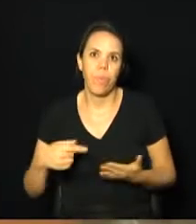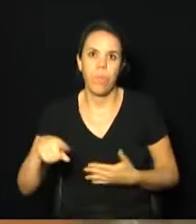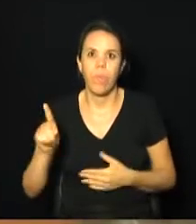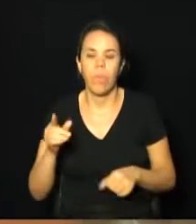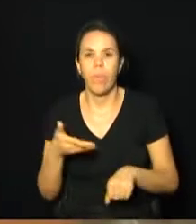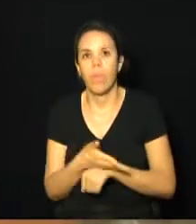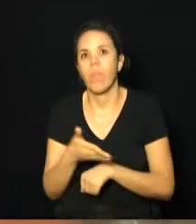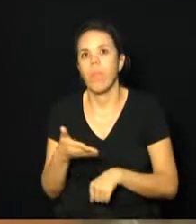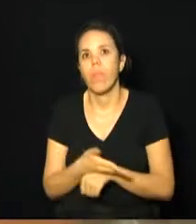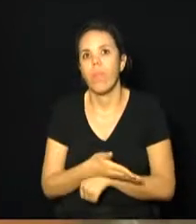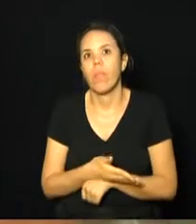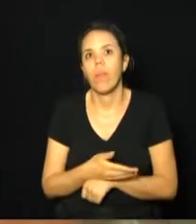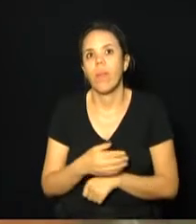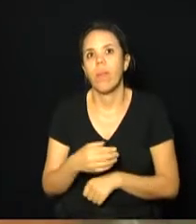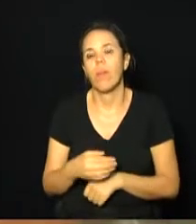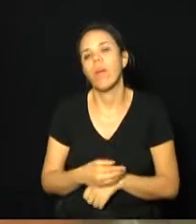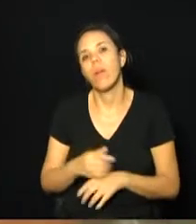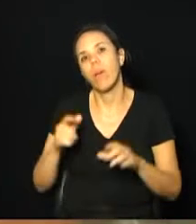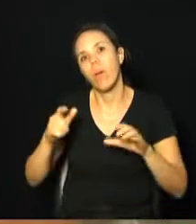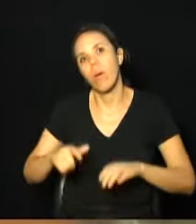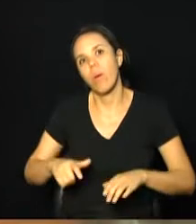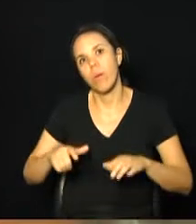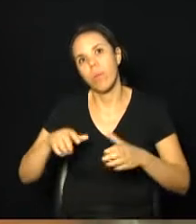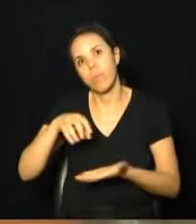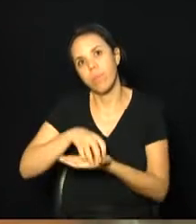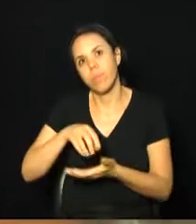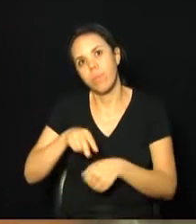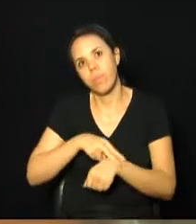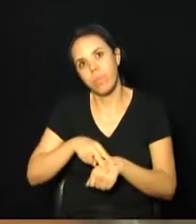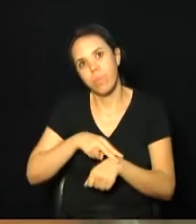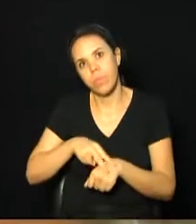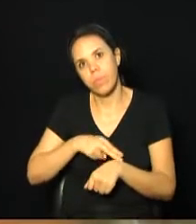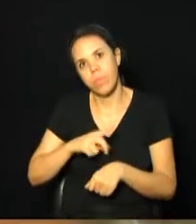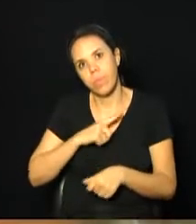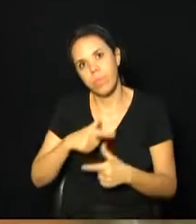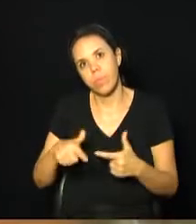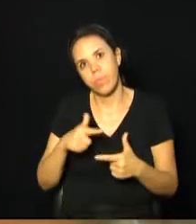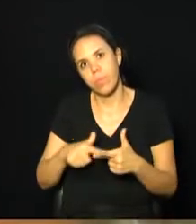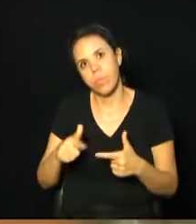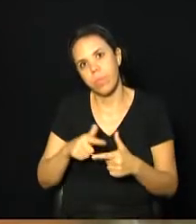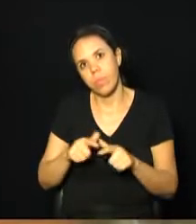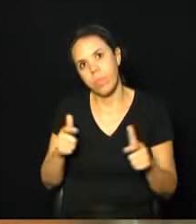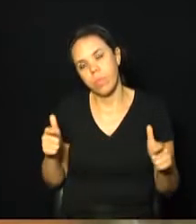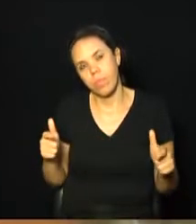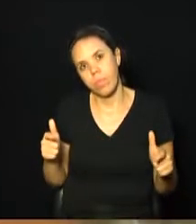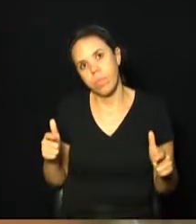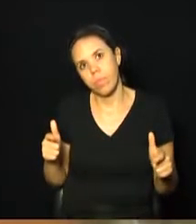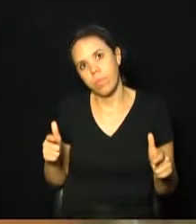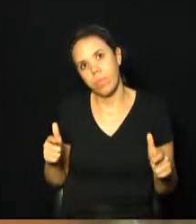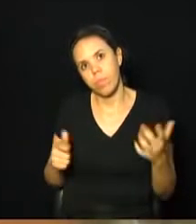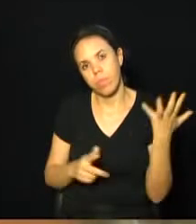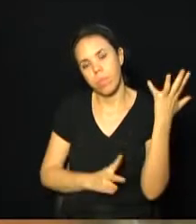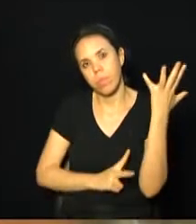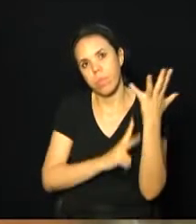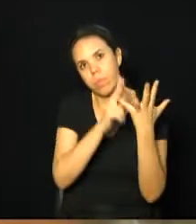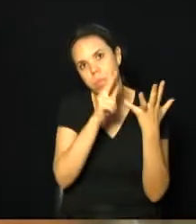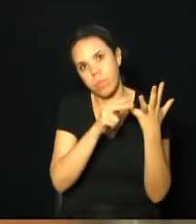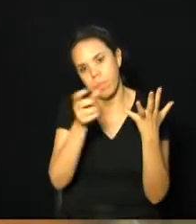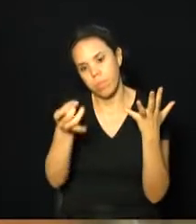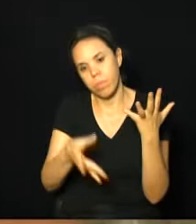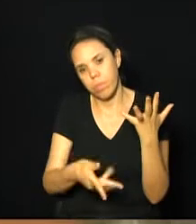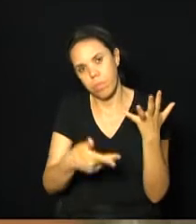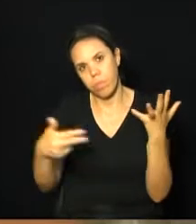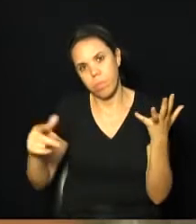uma visita na usina verde, e nós temos um problema muito grande de galhos, de podas, que